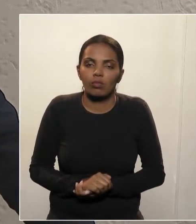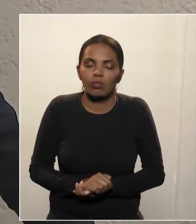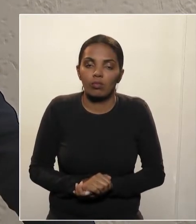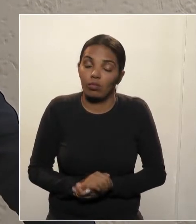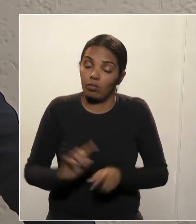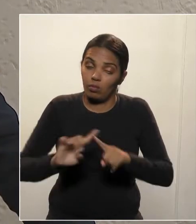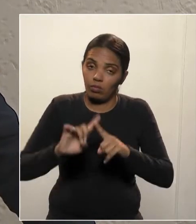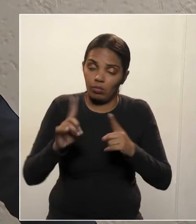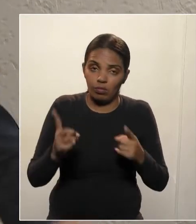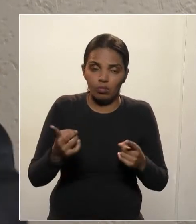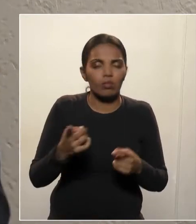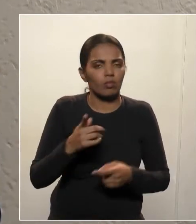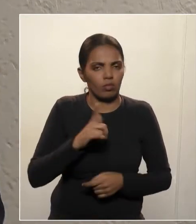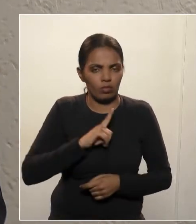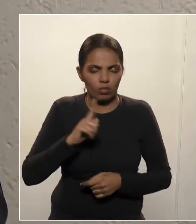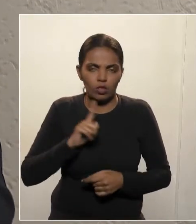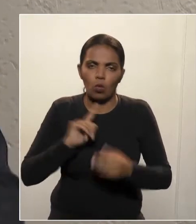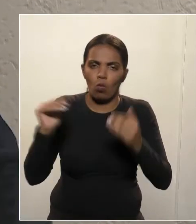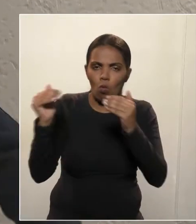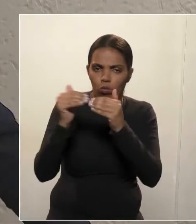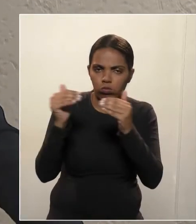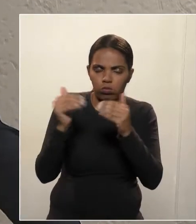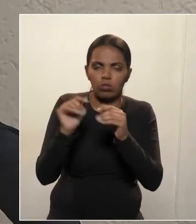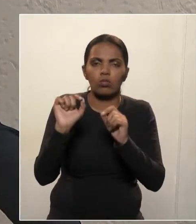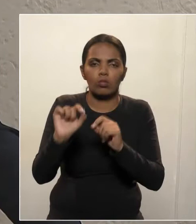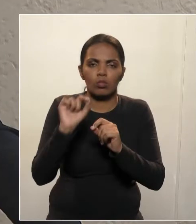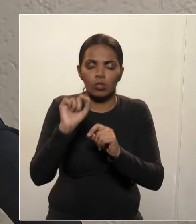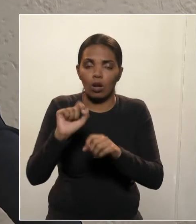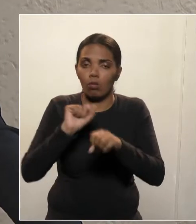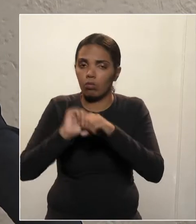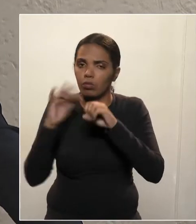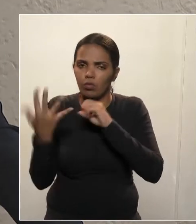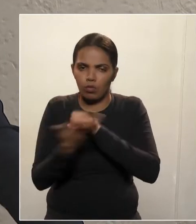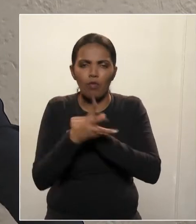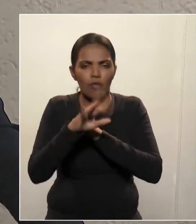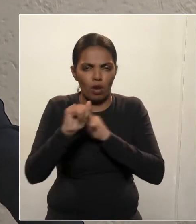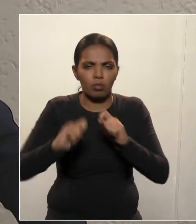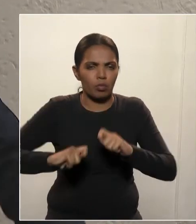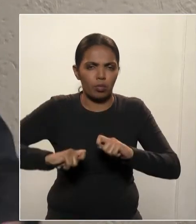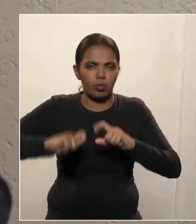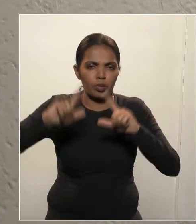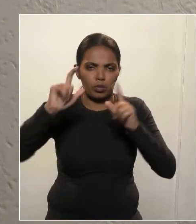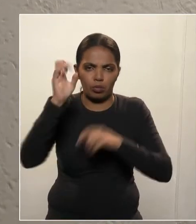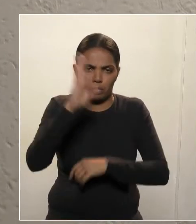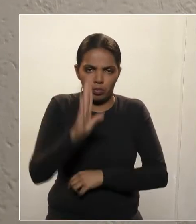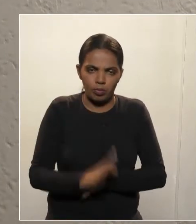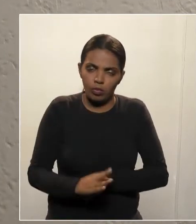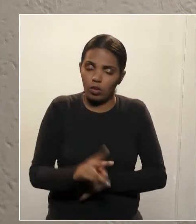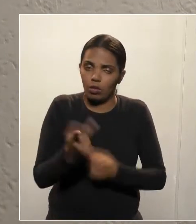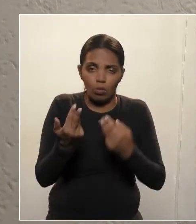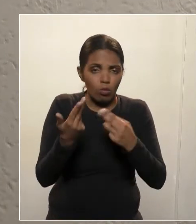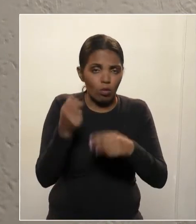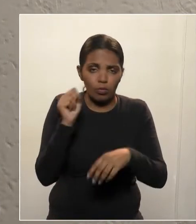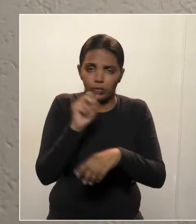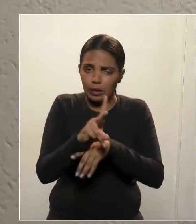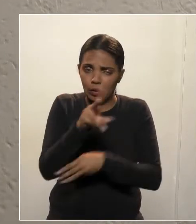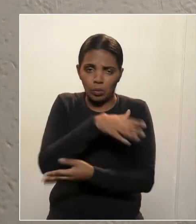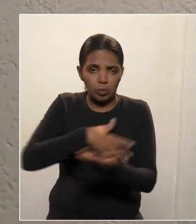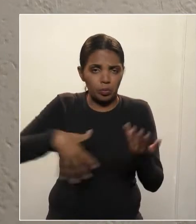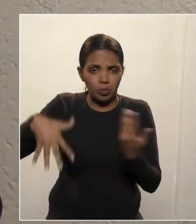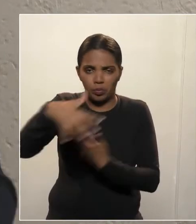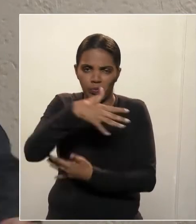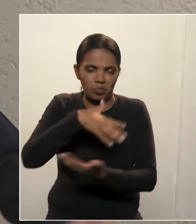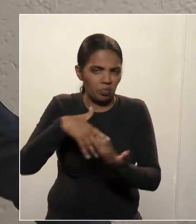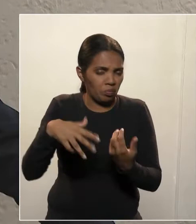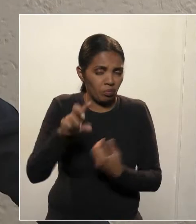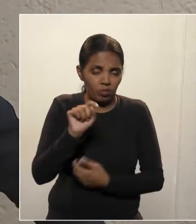Apesar dos números atuais, é consenso, no entanto, que a transmissão do coronavírus vai aumentar no Brasil. É o que acontece com os vírus, eles circulam.